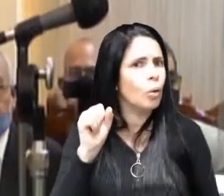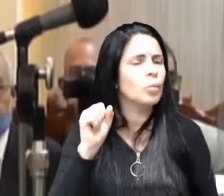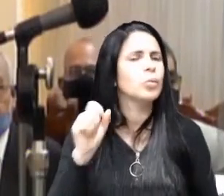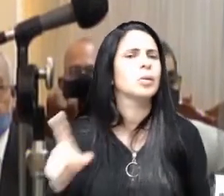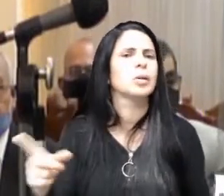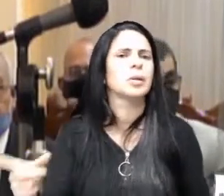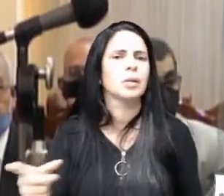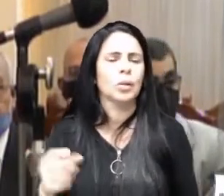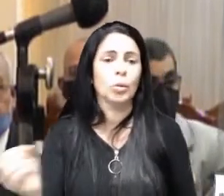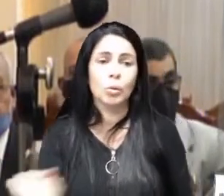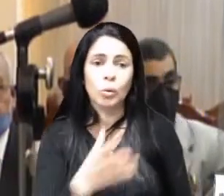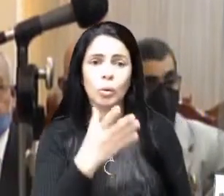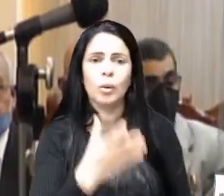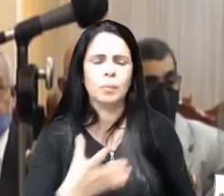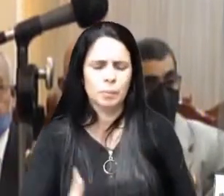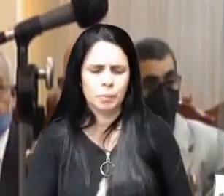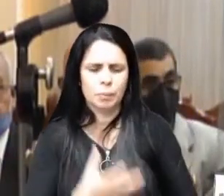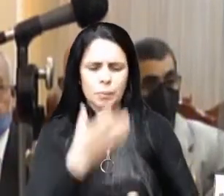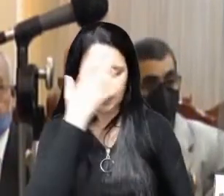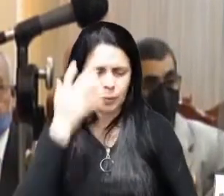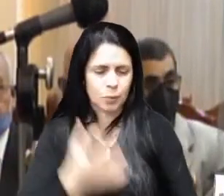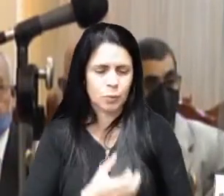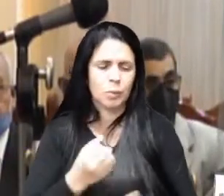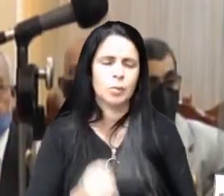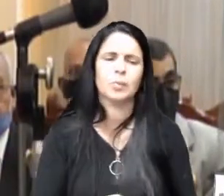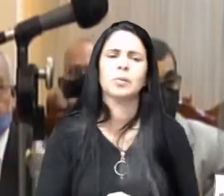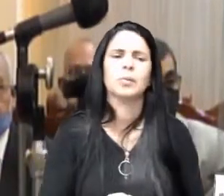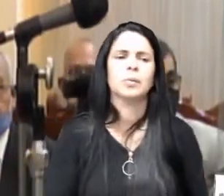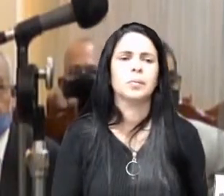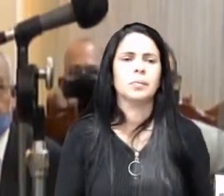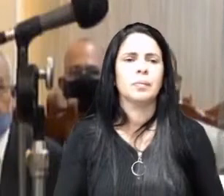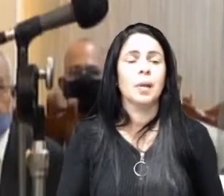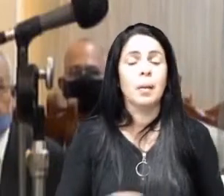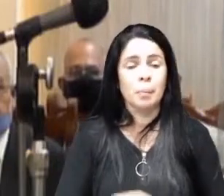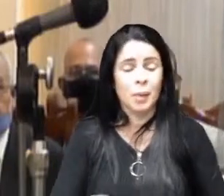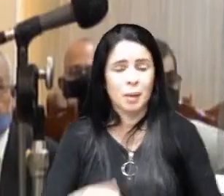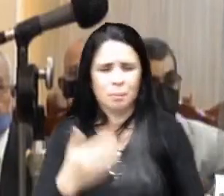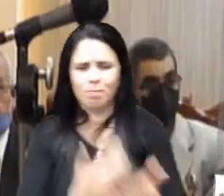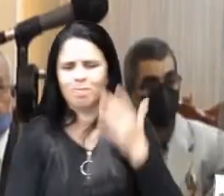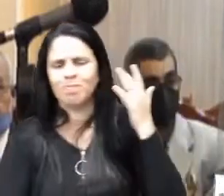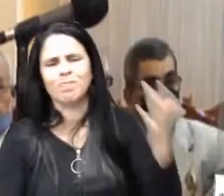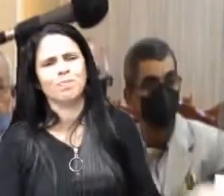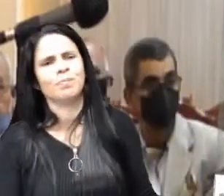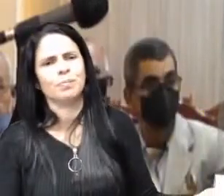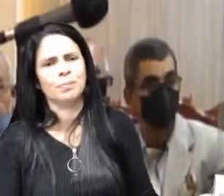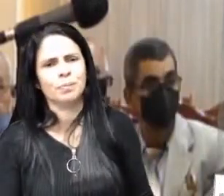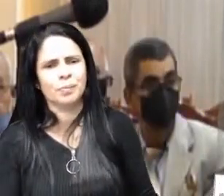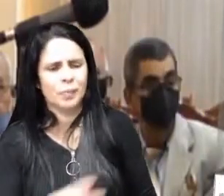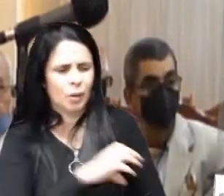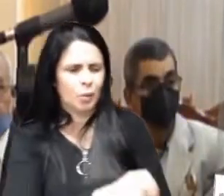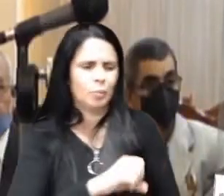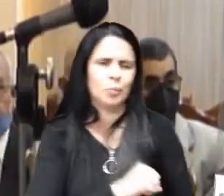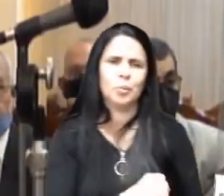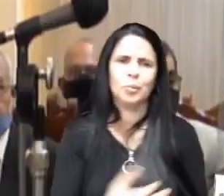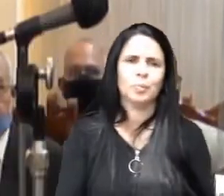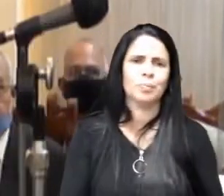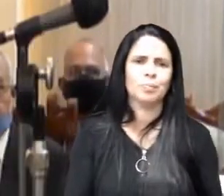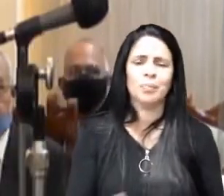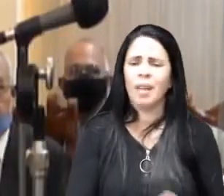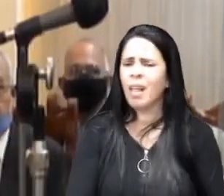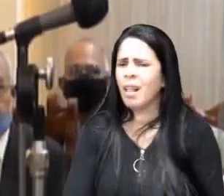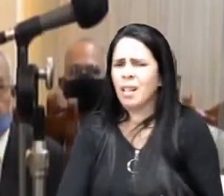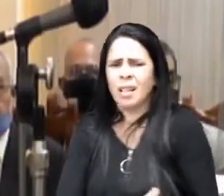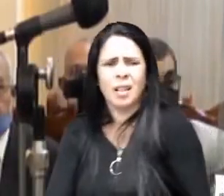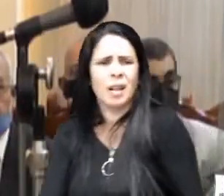a sensibilidade, ai, meus amados irmãos, aí ele fica uma pessoa insensível.